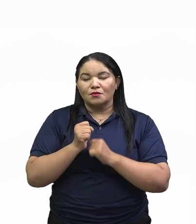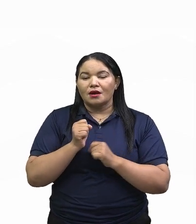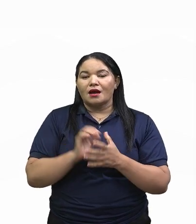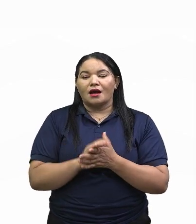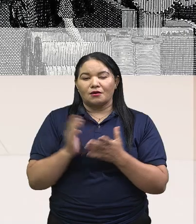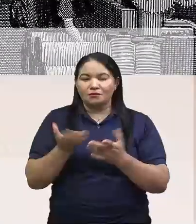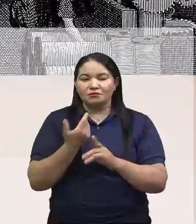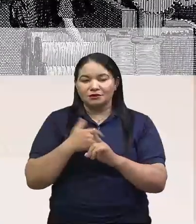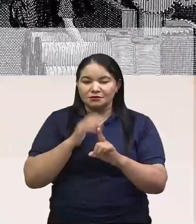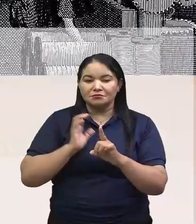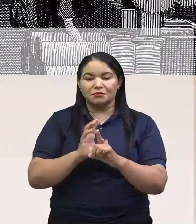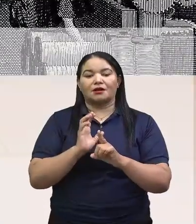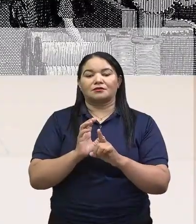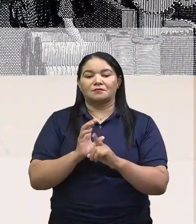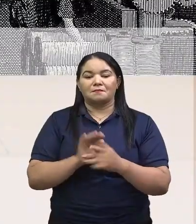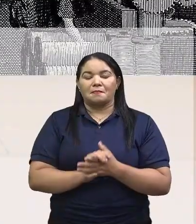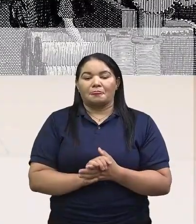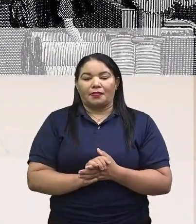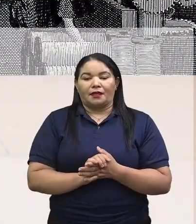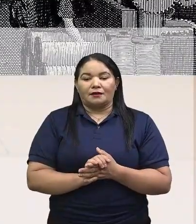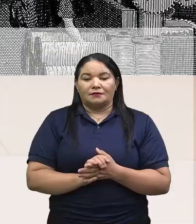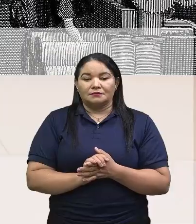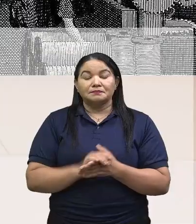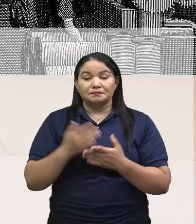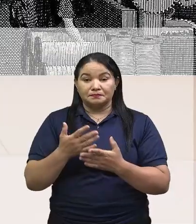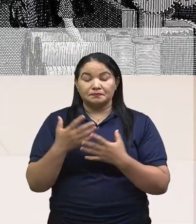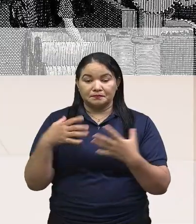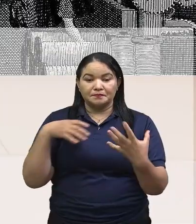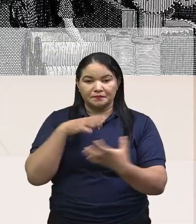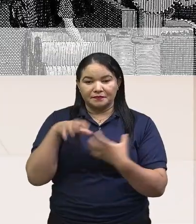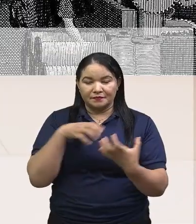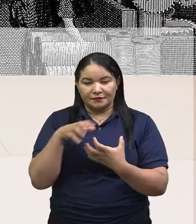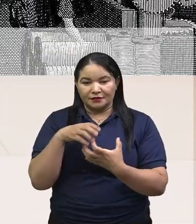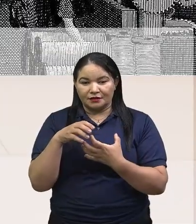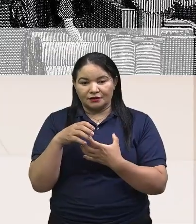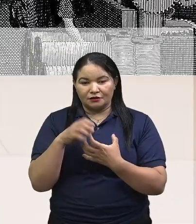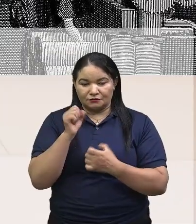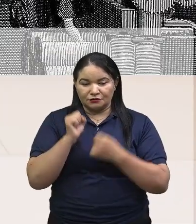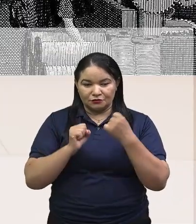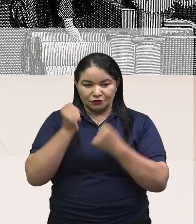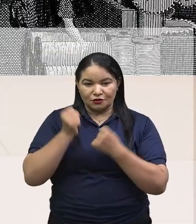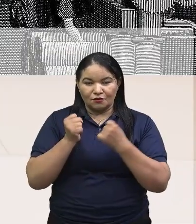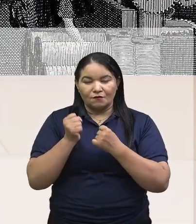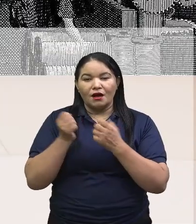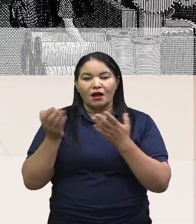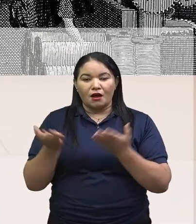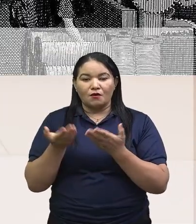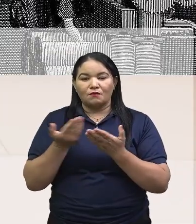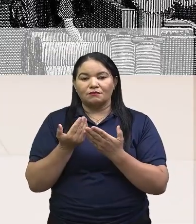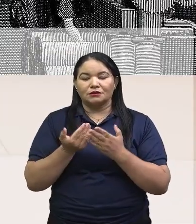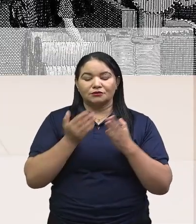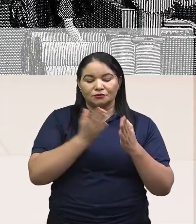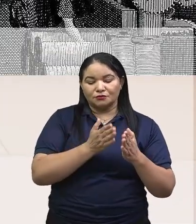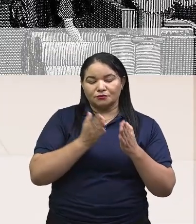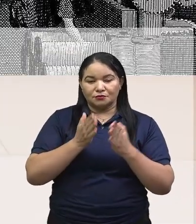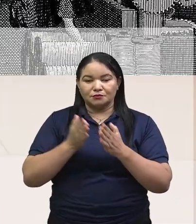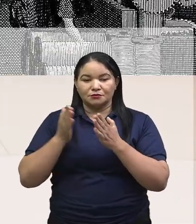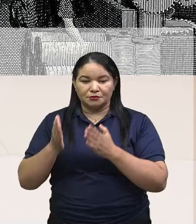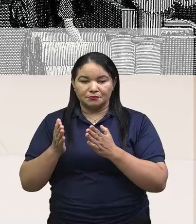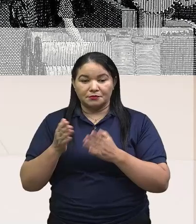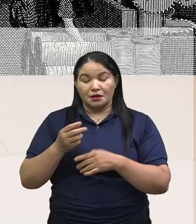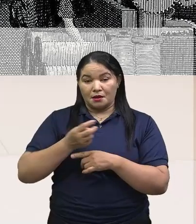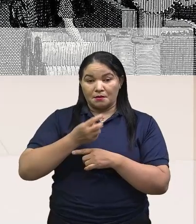impacto. E essa revolução industrial ela vai ser dividida em etapas. Num